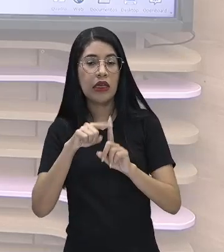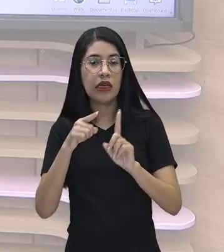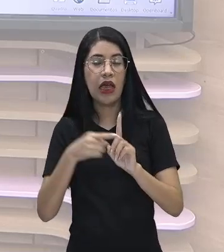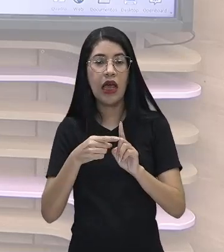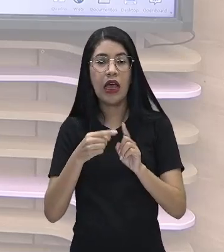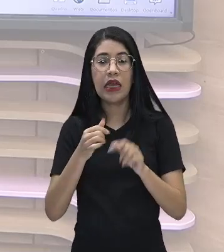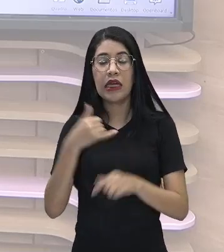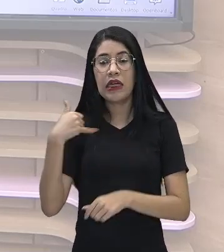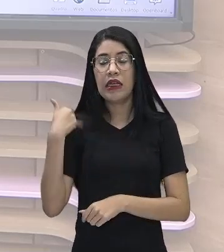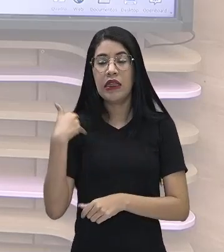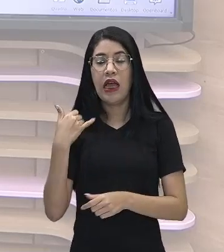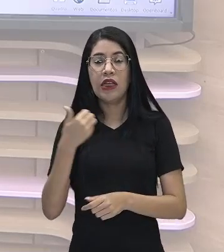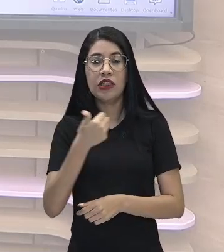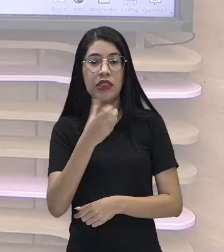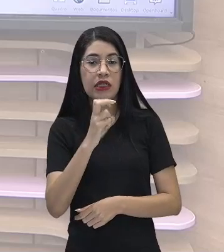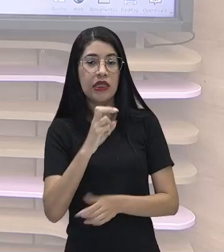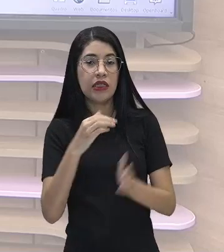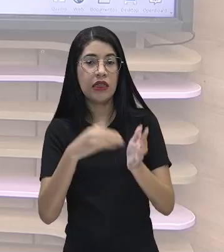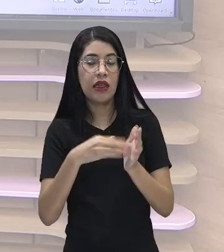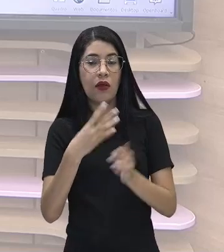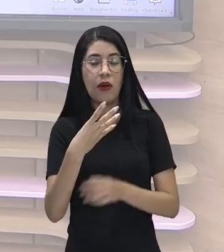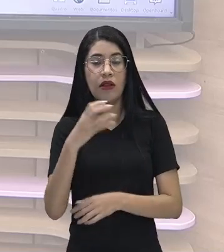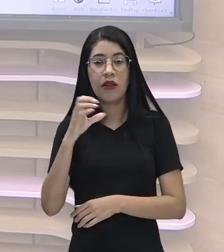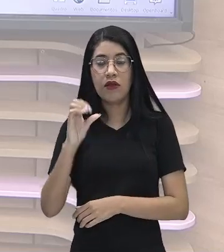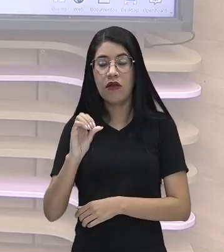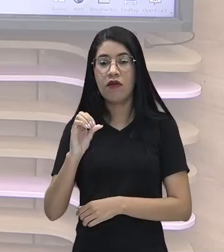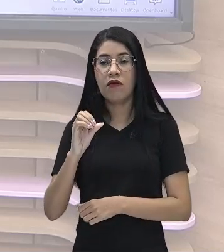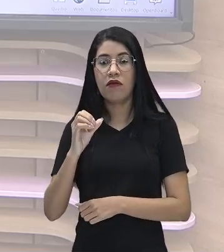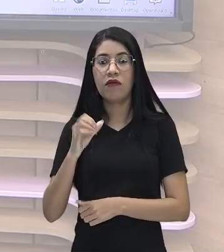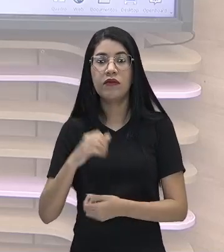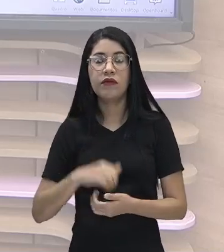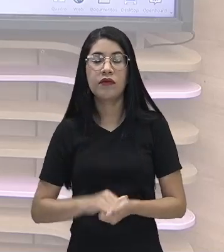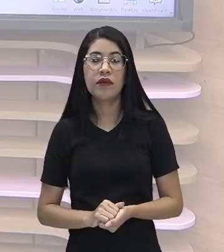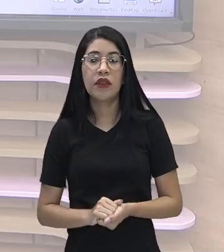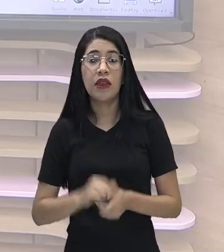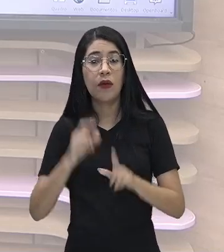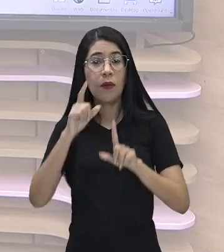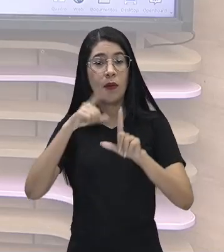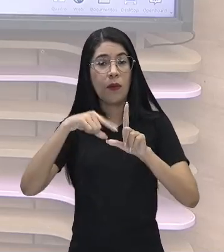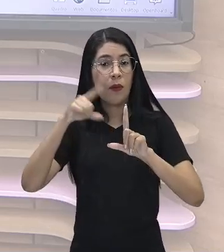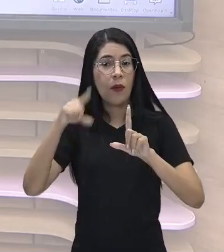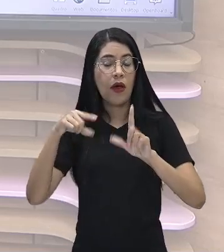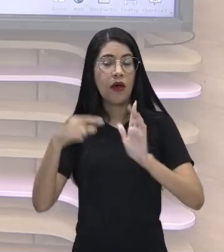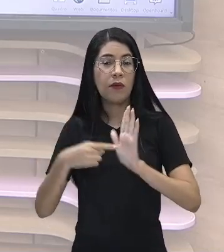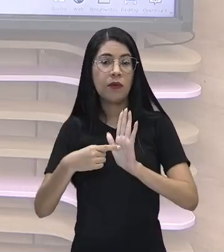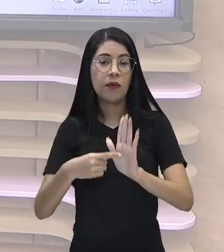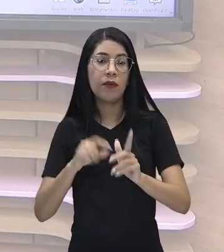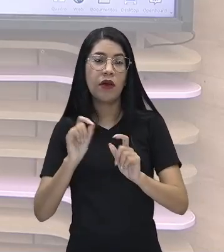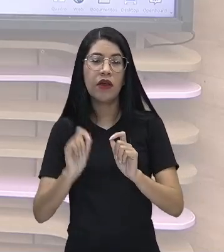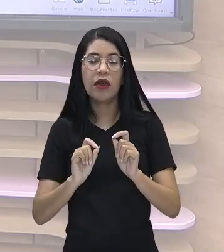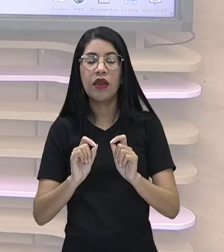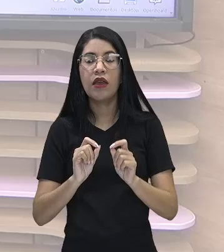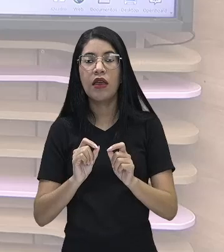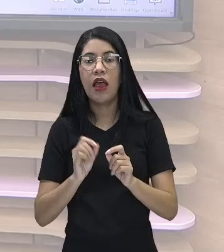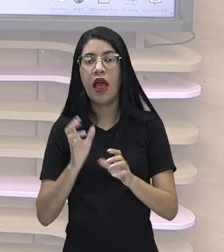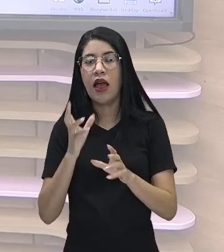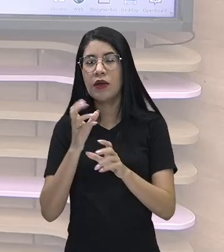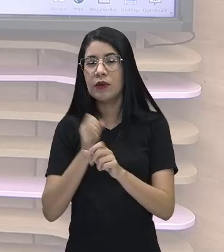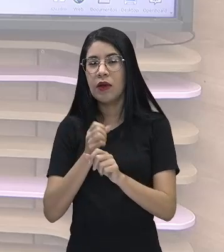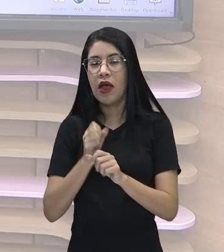de idade em um determinado período. Então, esse gráfico aqui ele vai trazer essa média da taxa